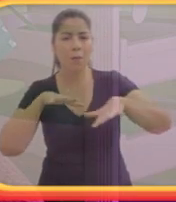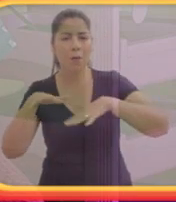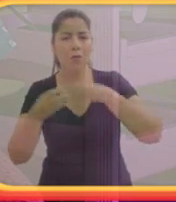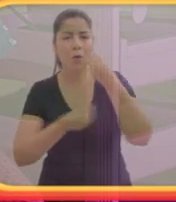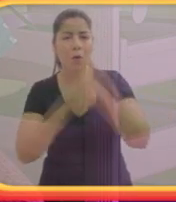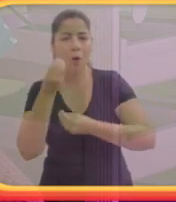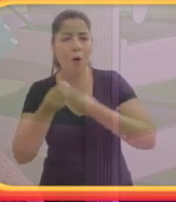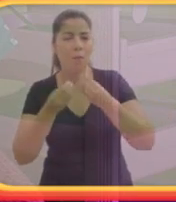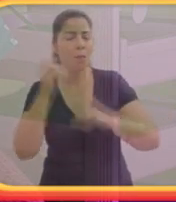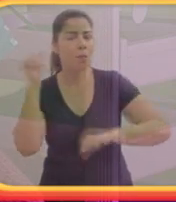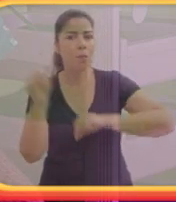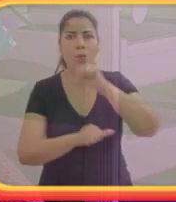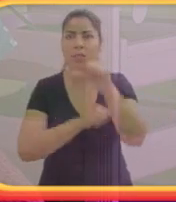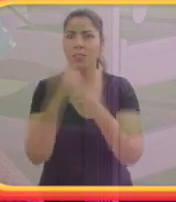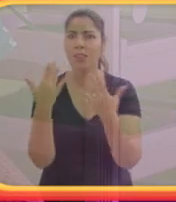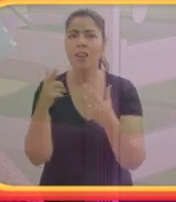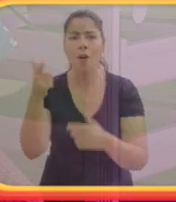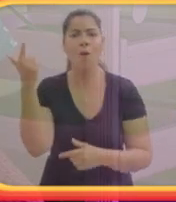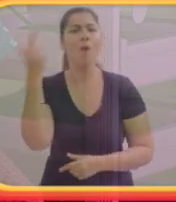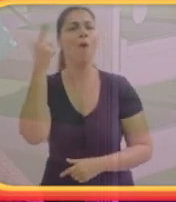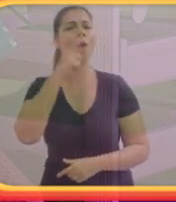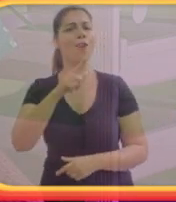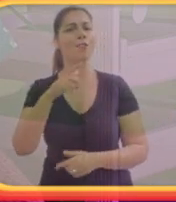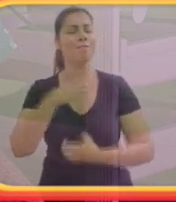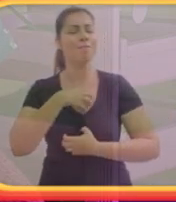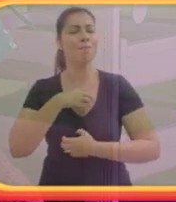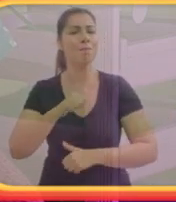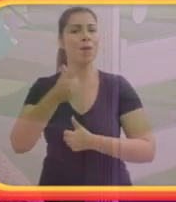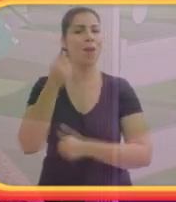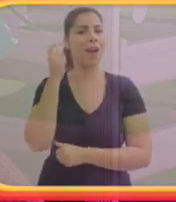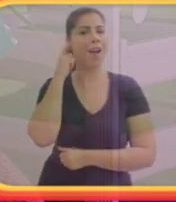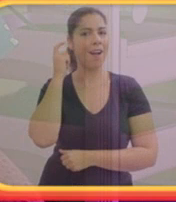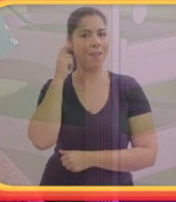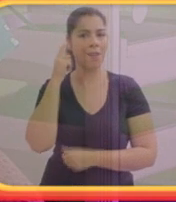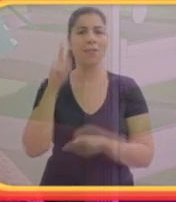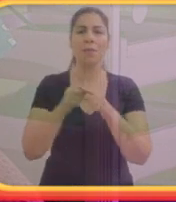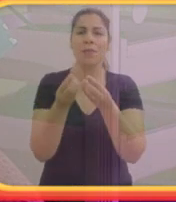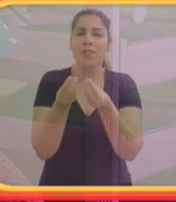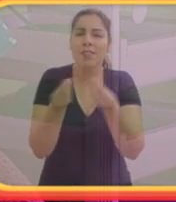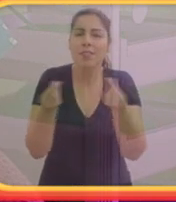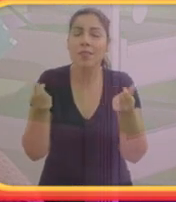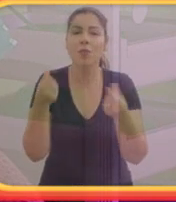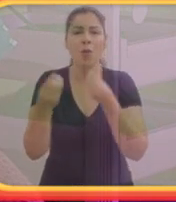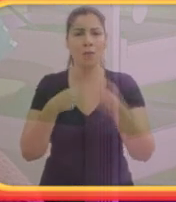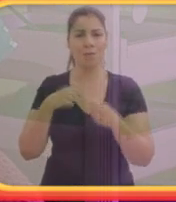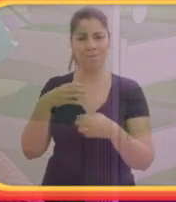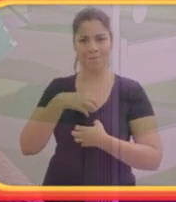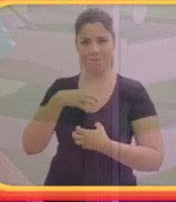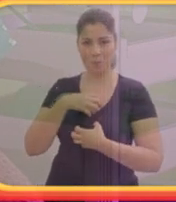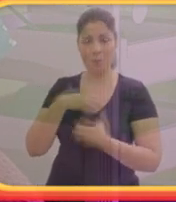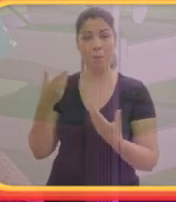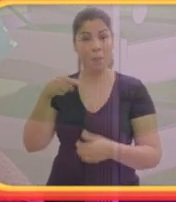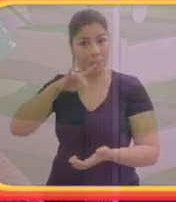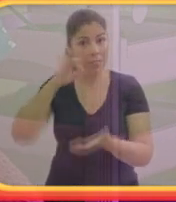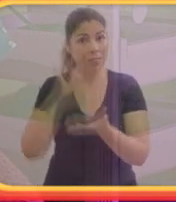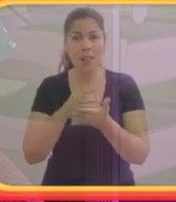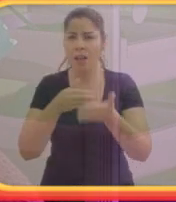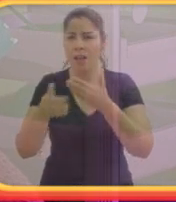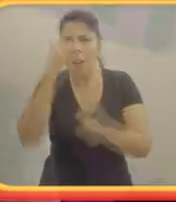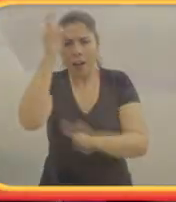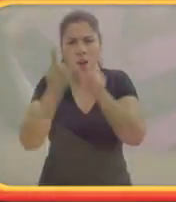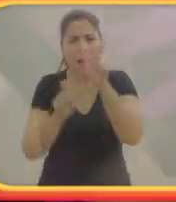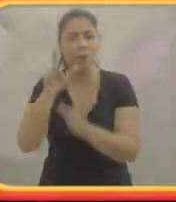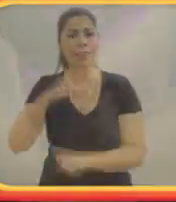tampou os olhos, o movimento das mãos mudaram, ele conseguiu sentir melhor na audição, no